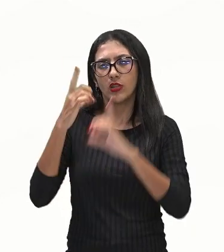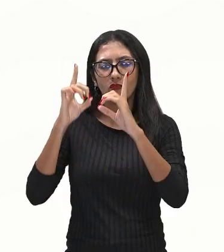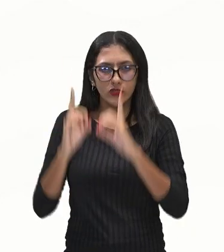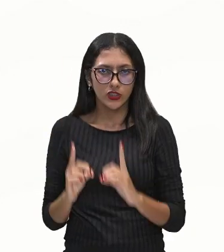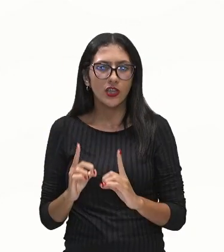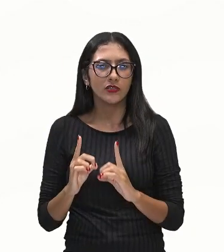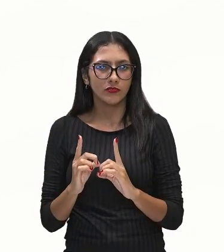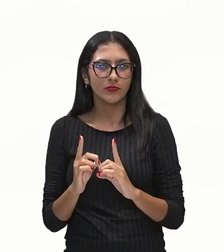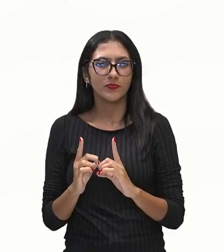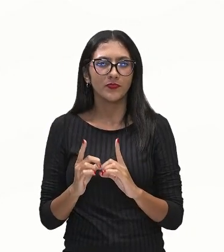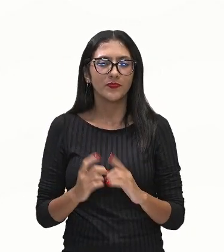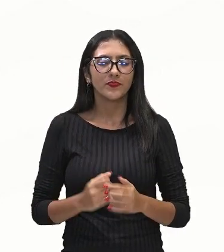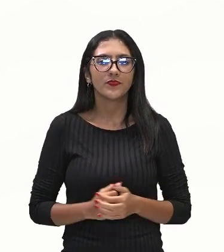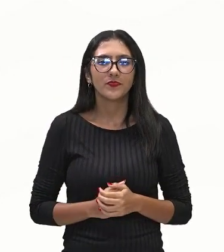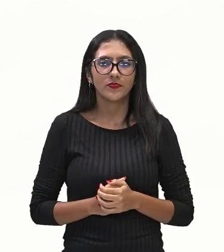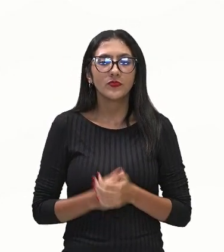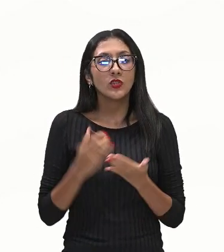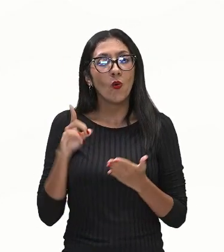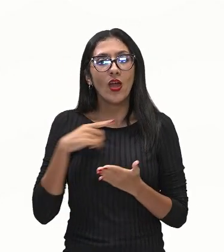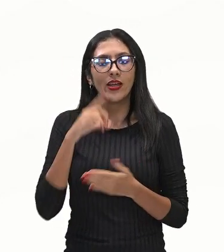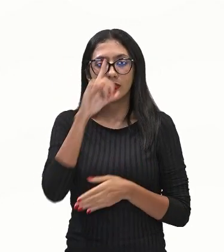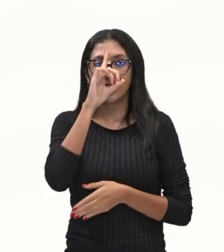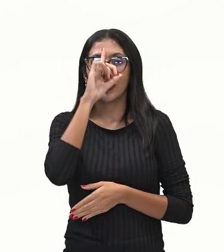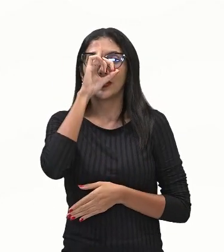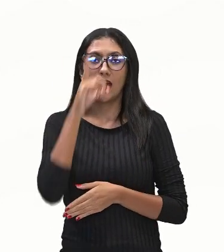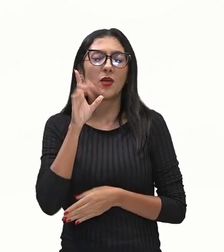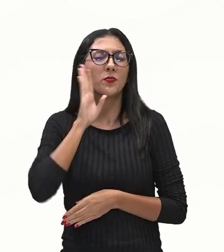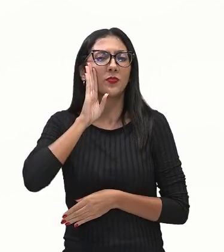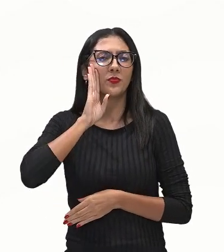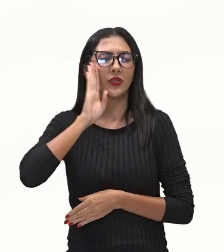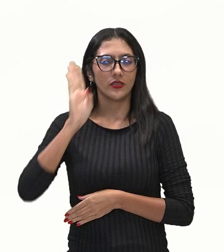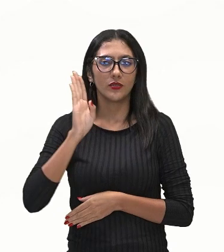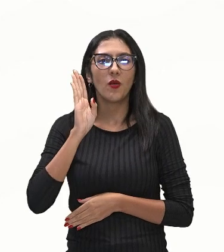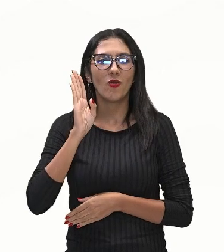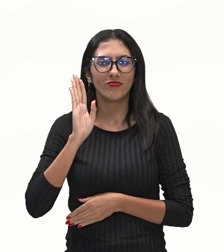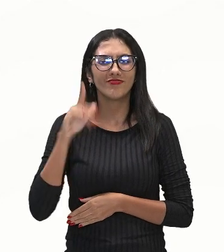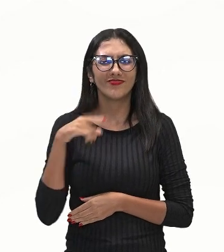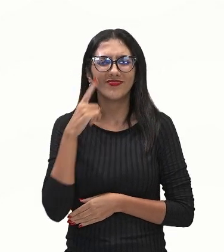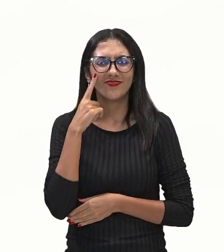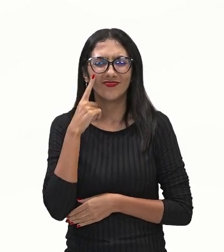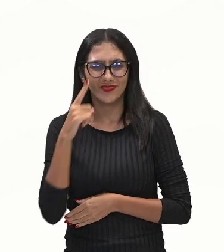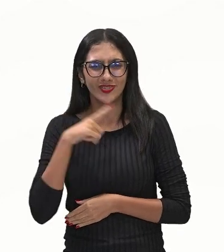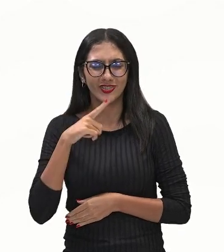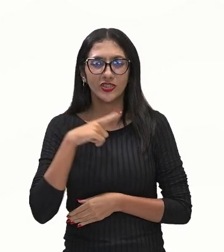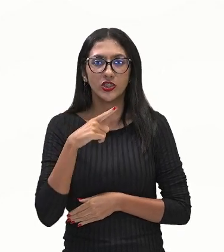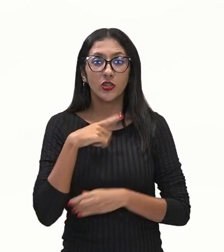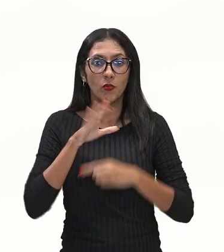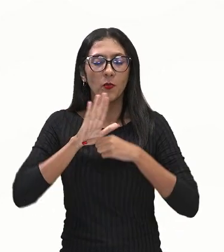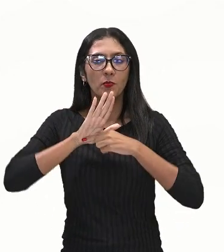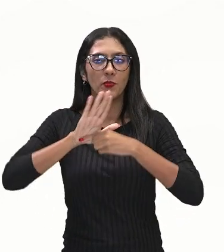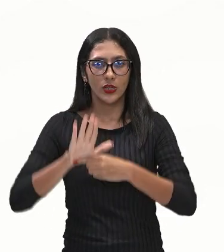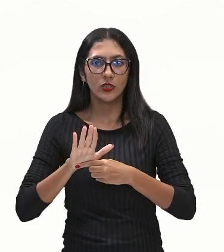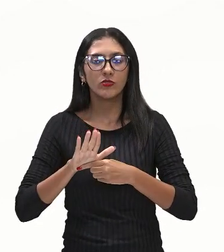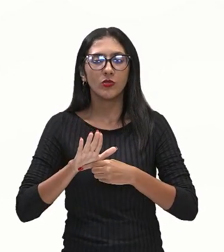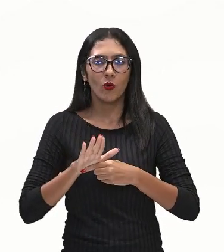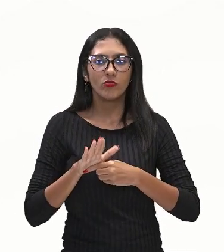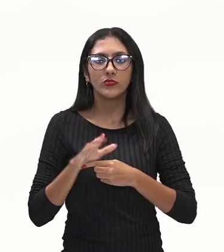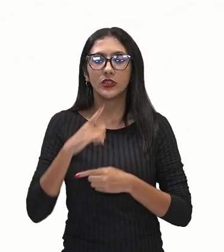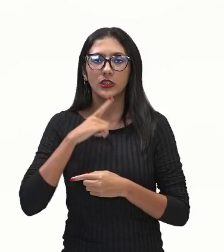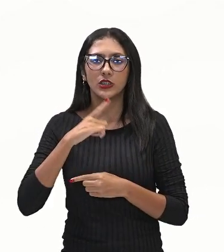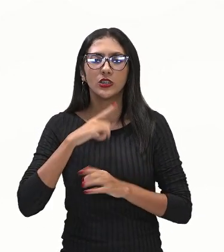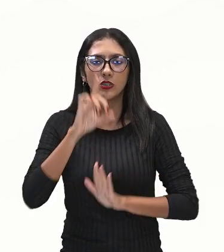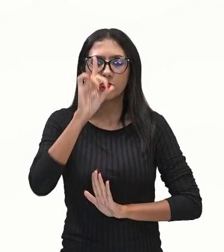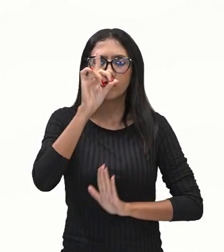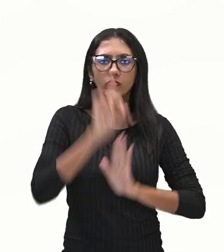Então, esta é minha ideia central. Basicamente, eu fiz uma afirmação sobre o direito aí das pessoas